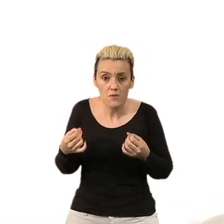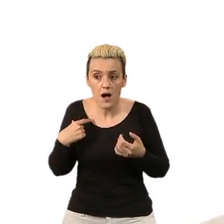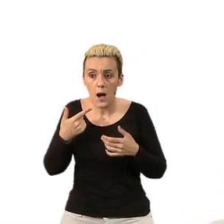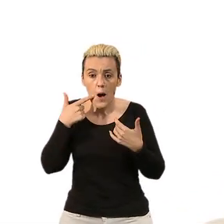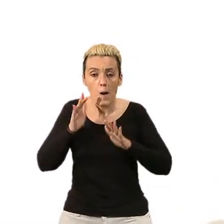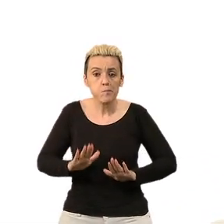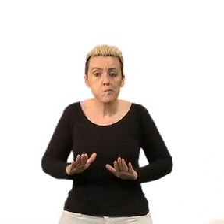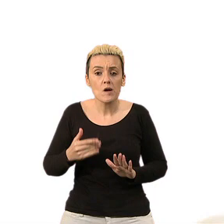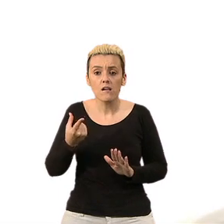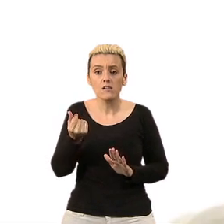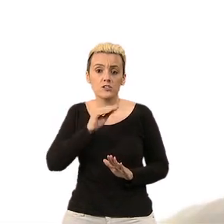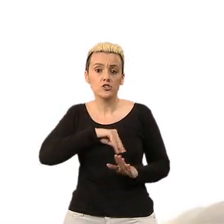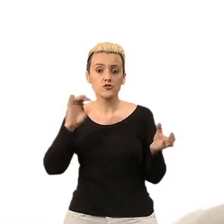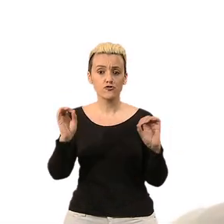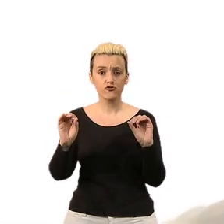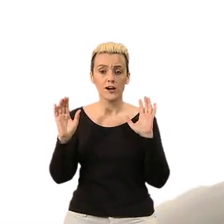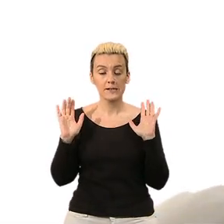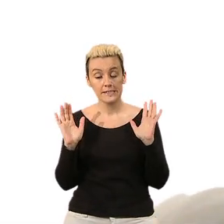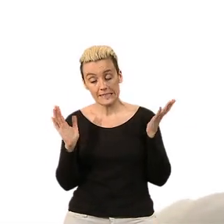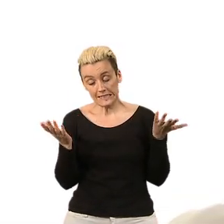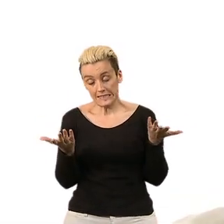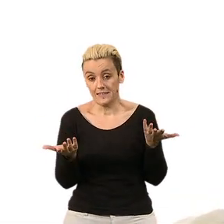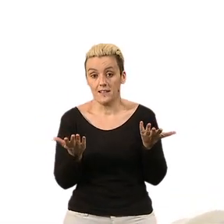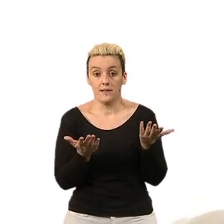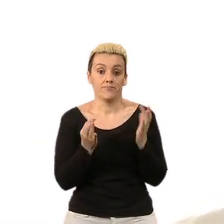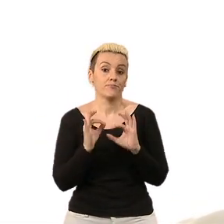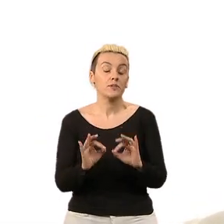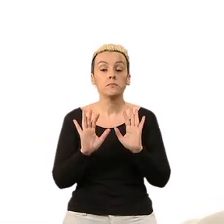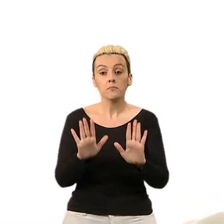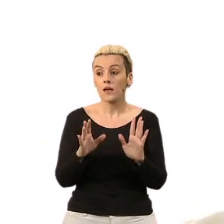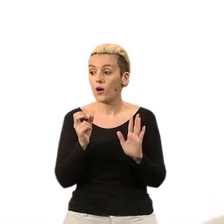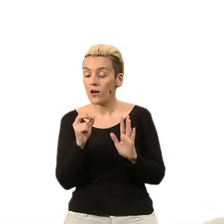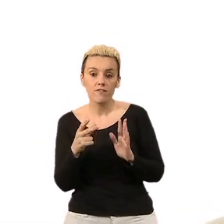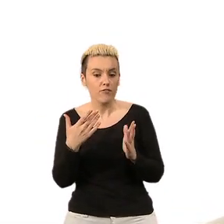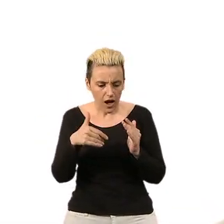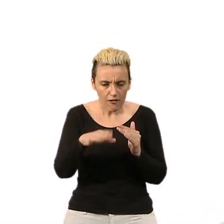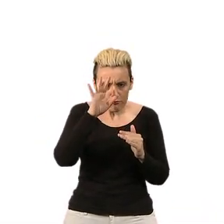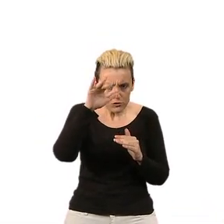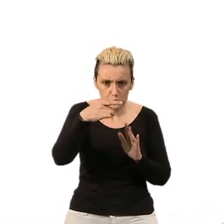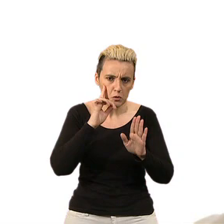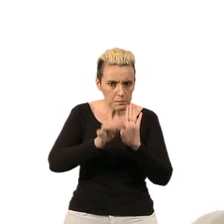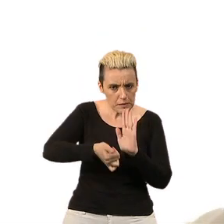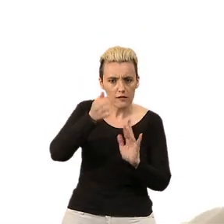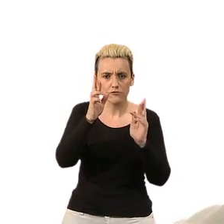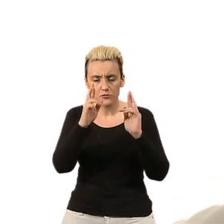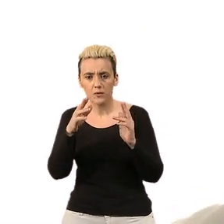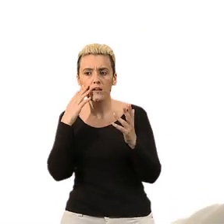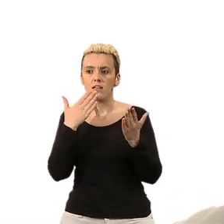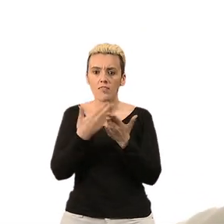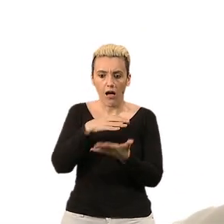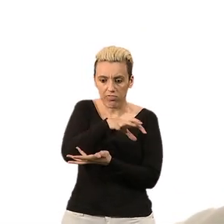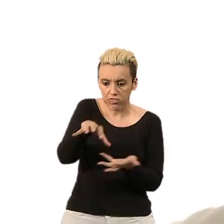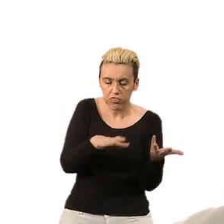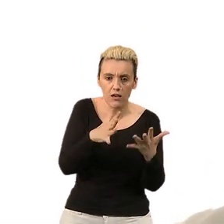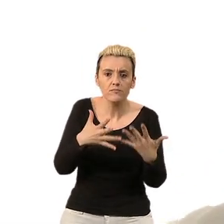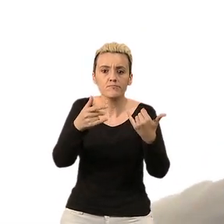não se toca, não se ganha dinheirinho. E é assim, mas pronto, mas há de haver o amanhã e depois da tempestade vem a